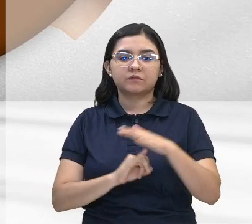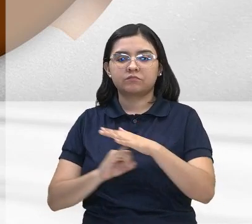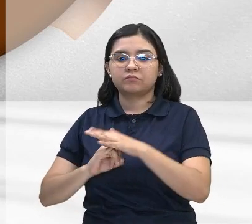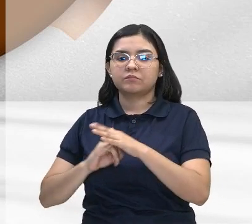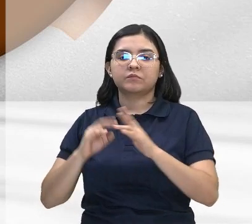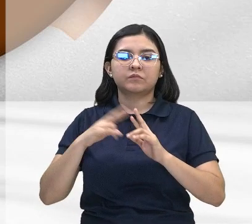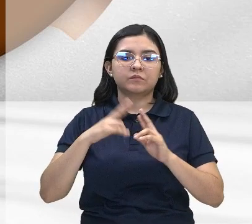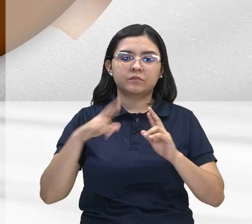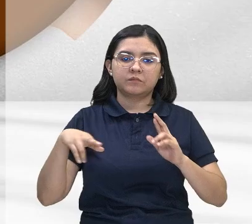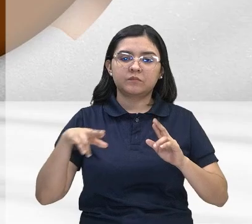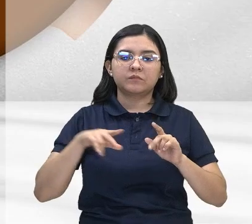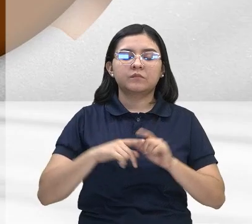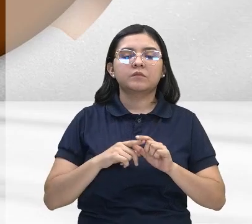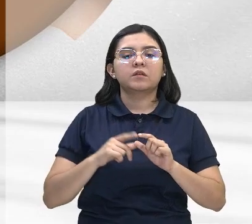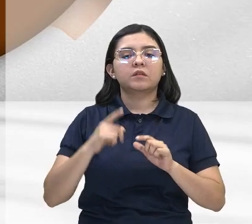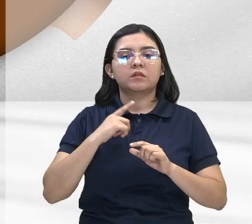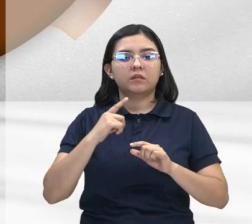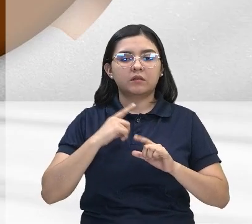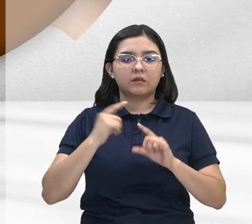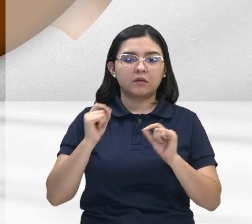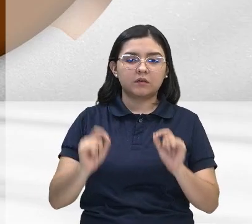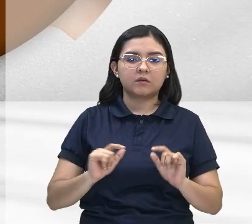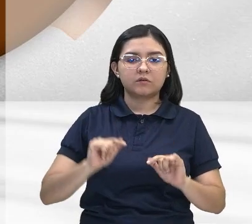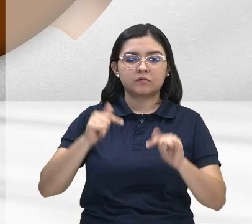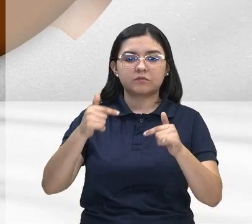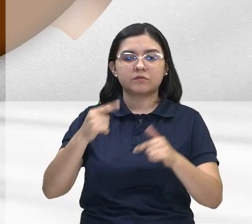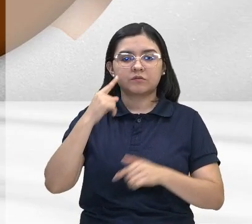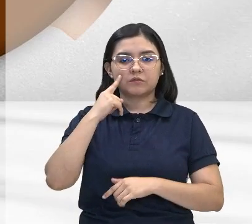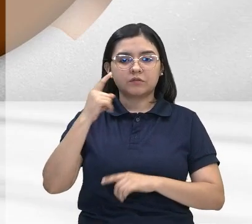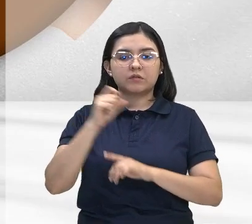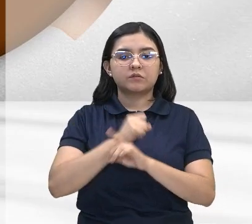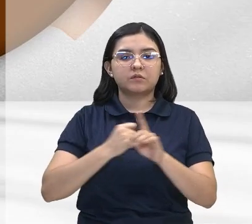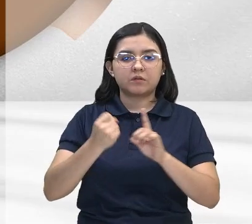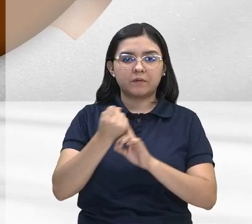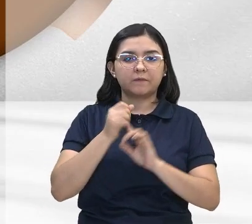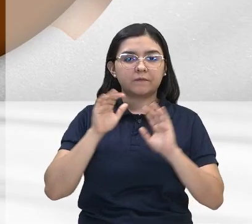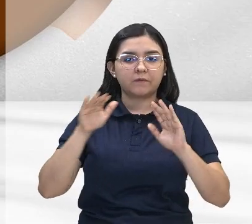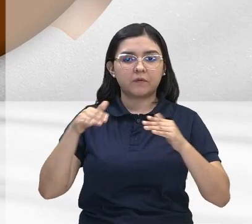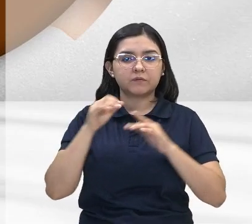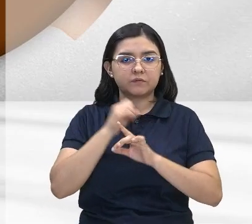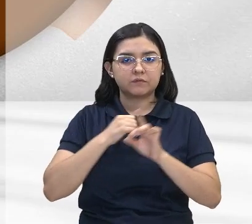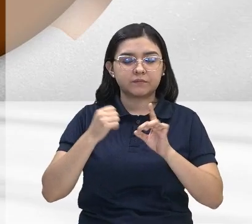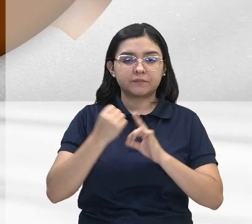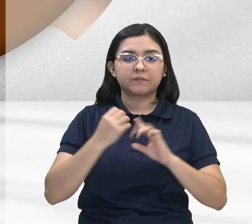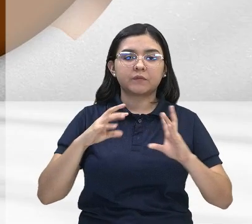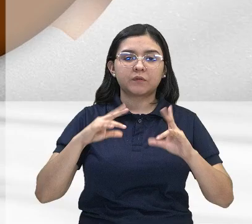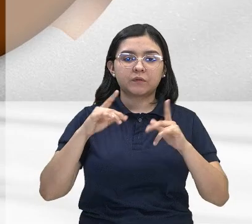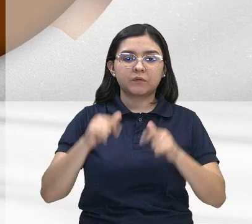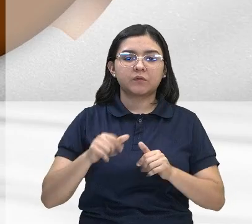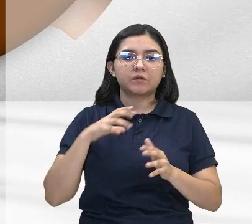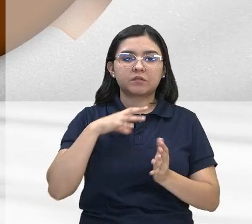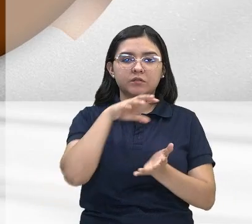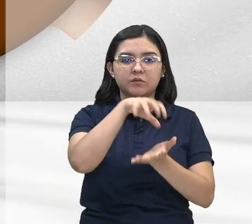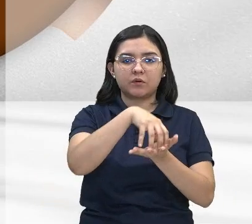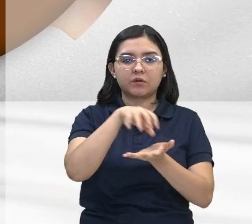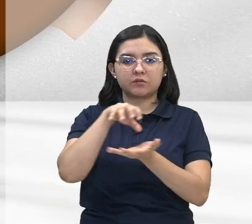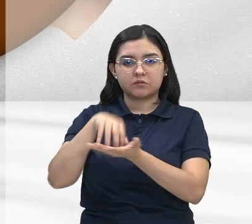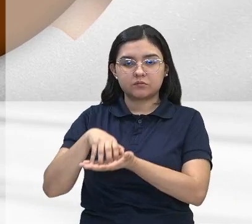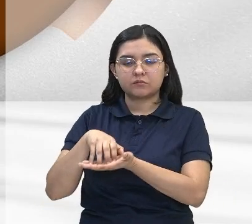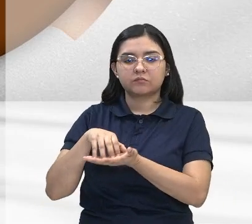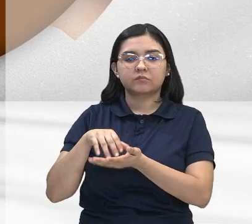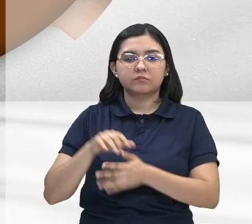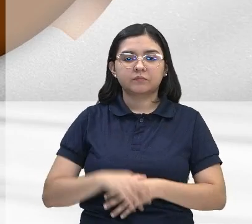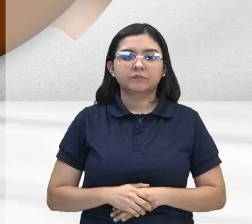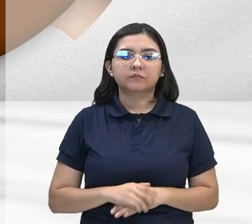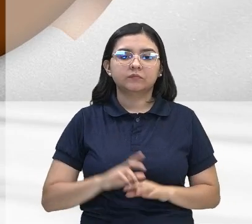que desenvolvem atividades de interesse social. Todas estas organizações, dentro do